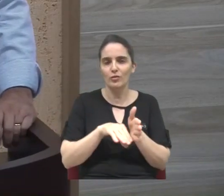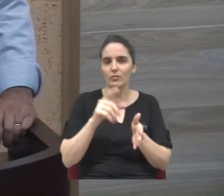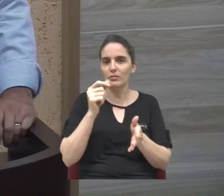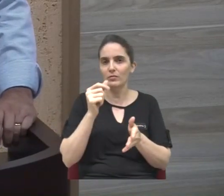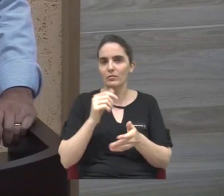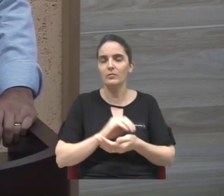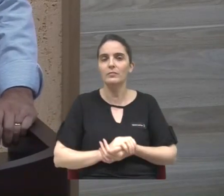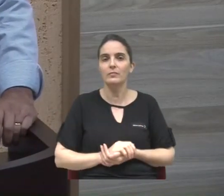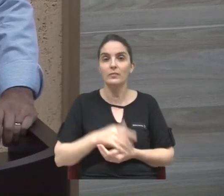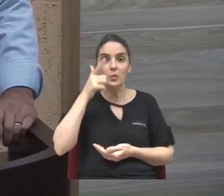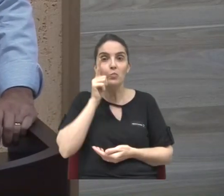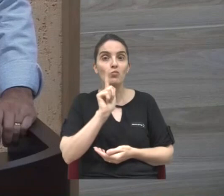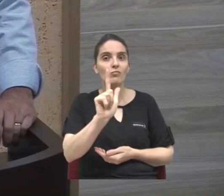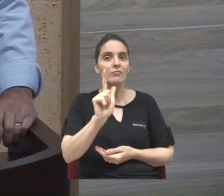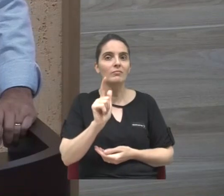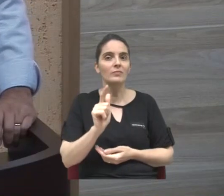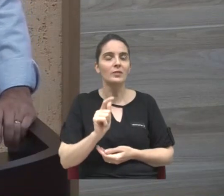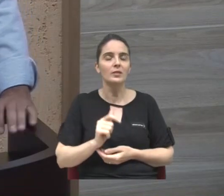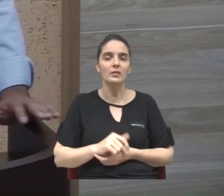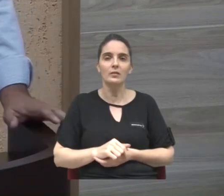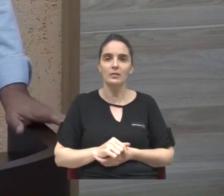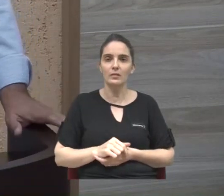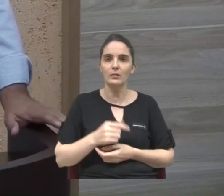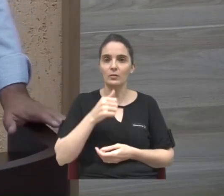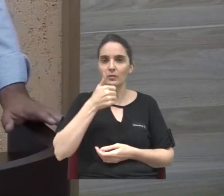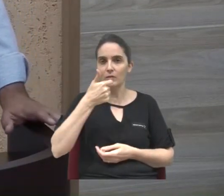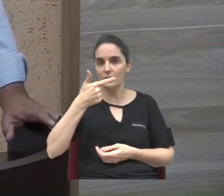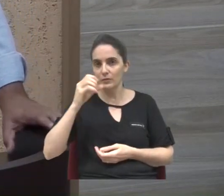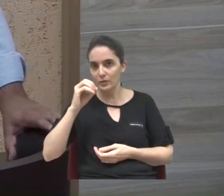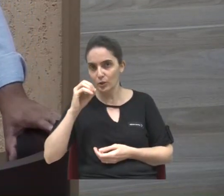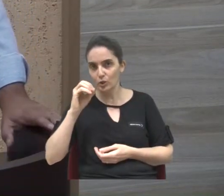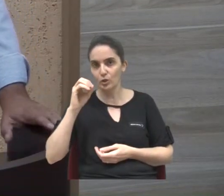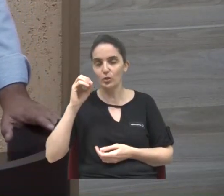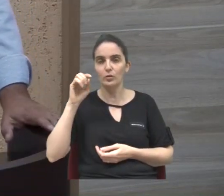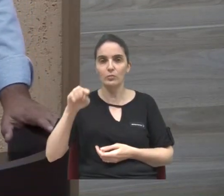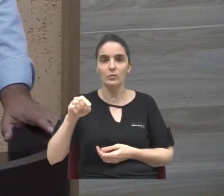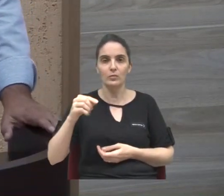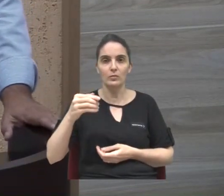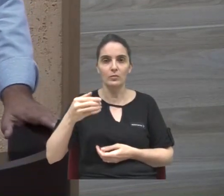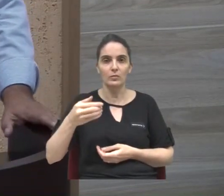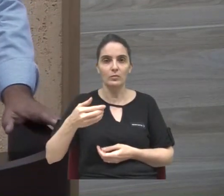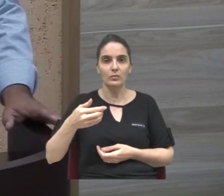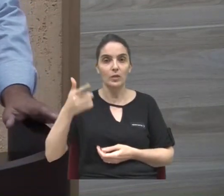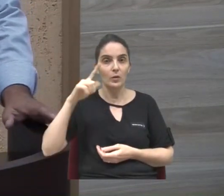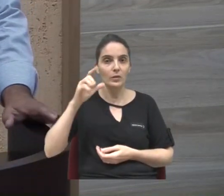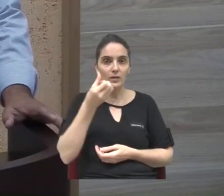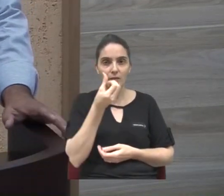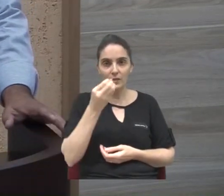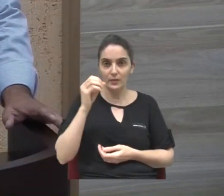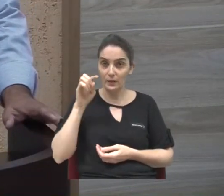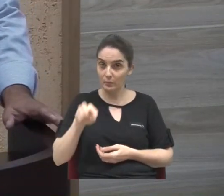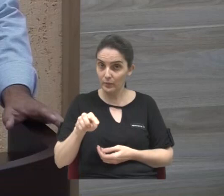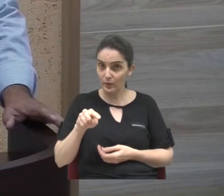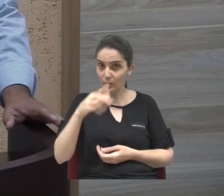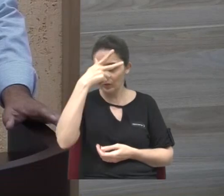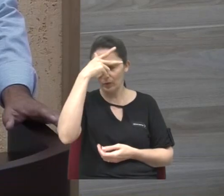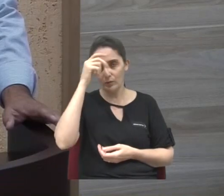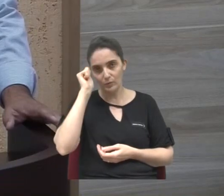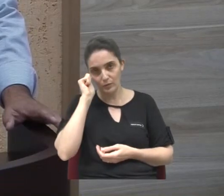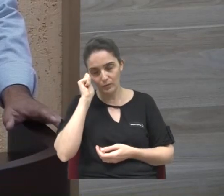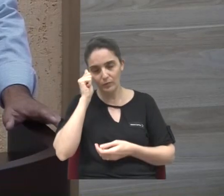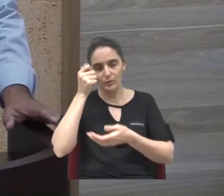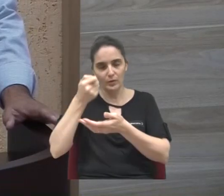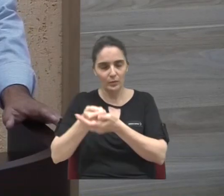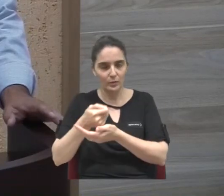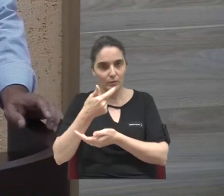fiz o pedido dela completa 120 mil. A última verba foi 60 mil e a prefeitura fez uma contrapartida de 60 mil também